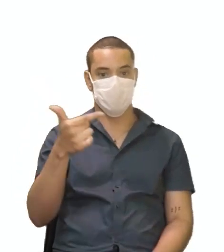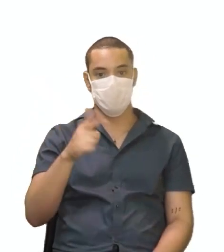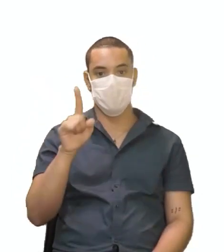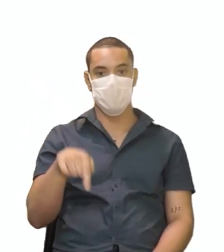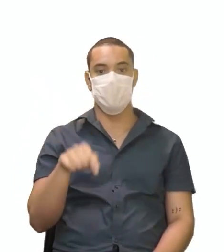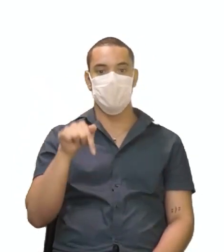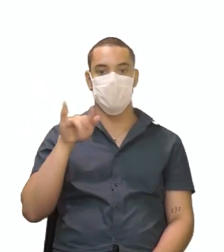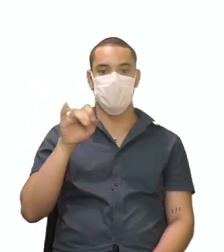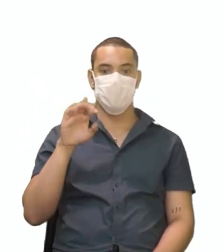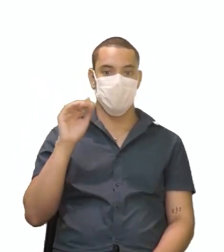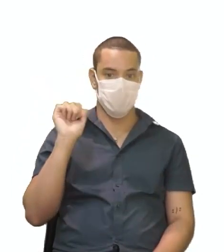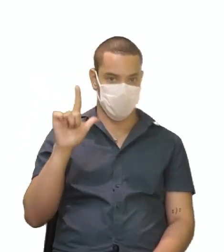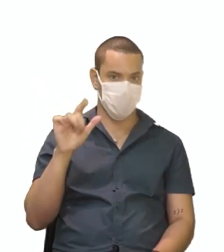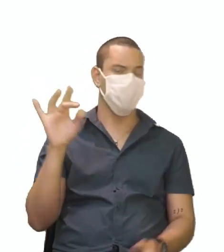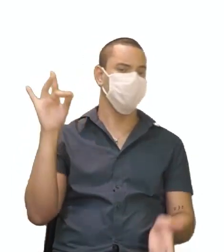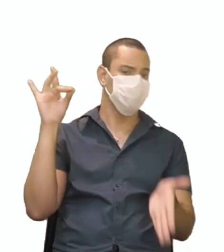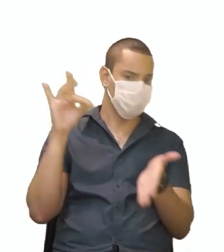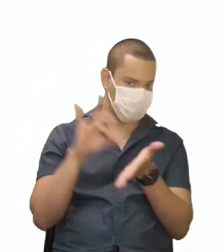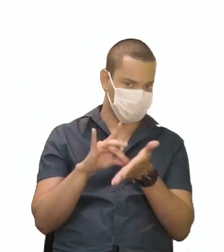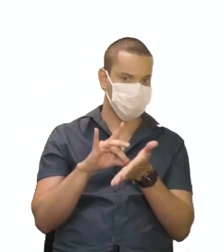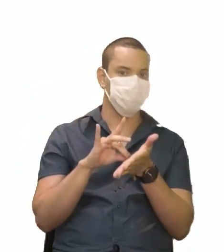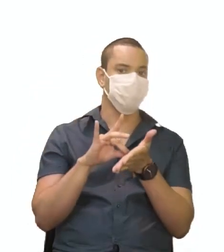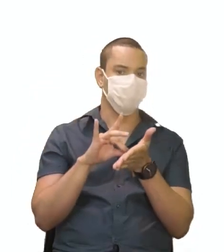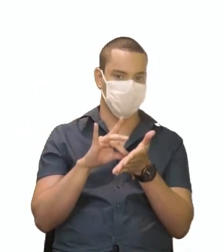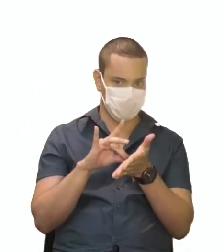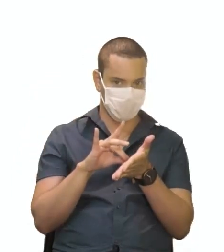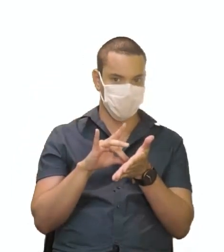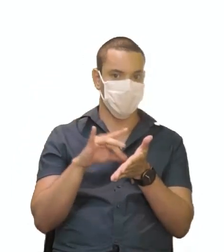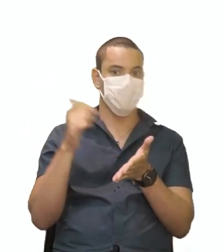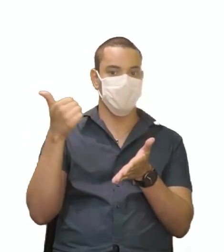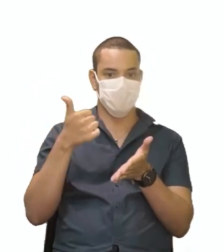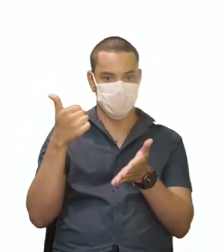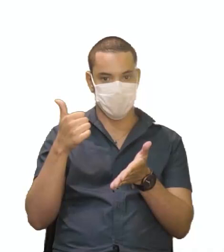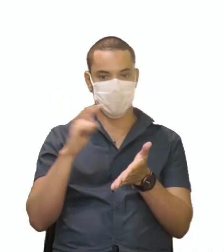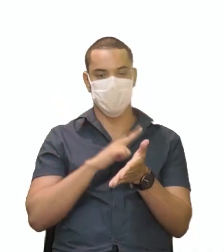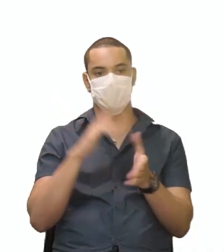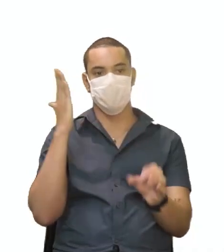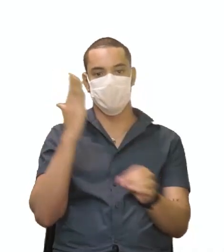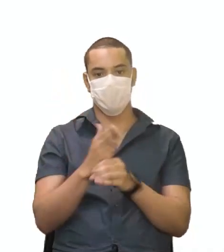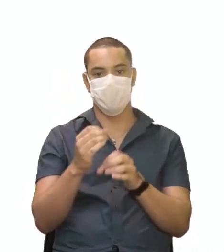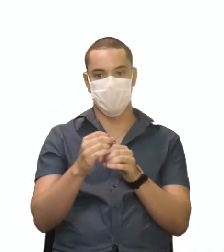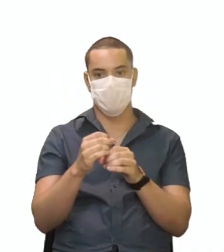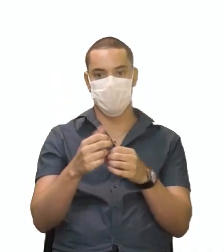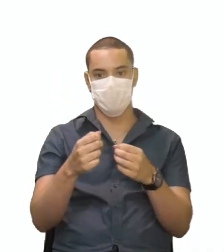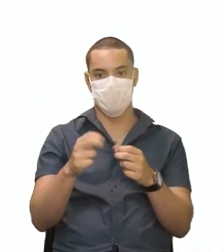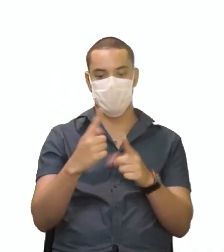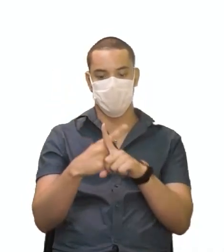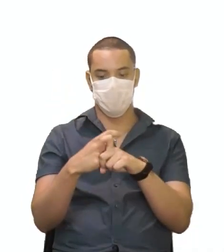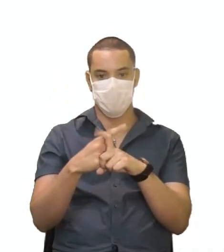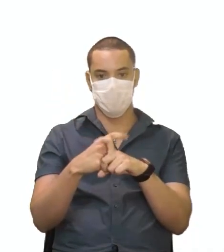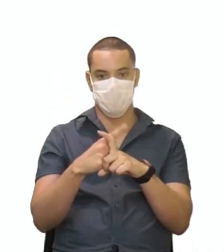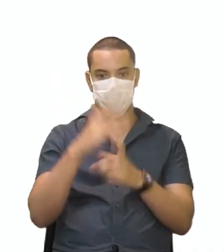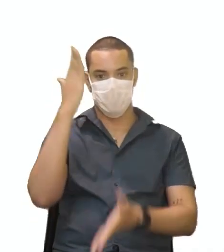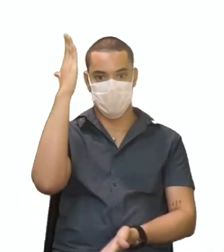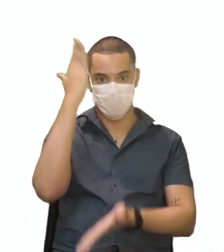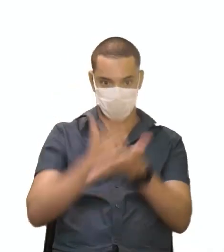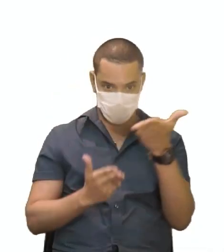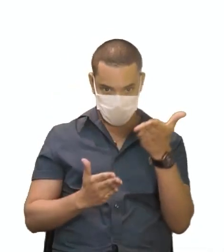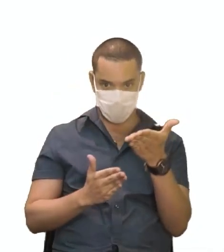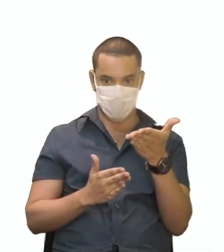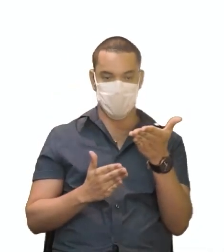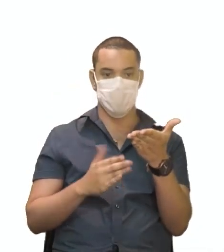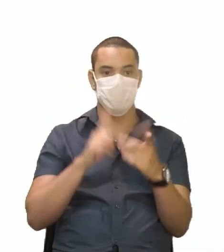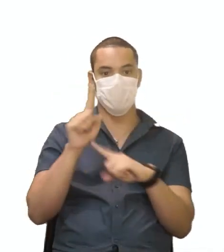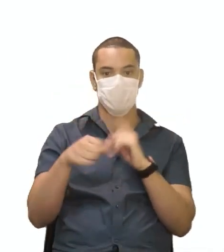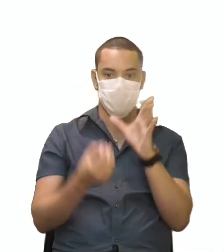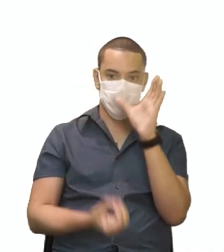é equacional, verdade. Aí na reducional você tem quebra do número de cromossomos e você vai ter também